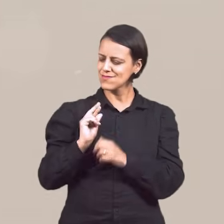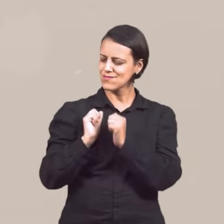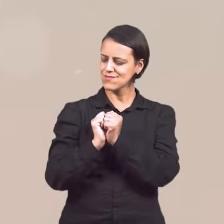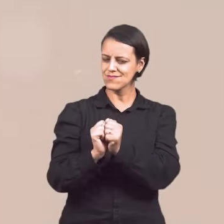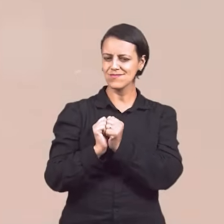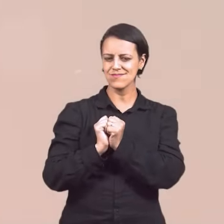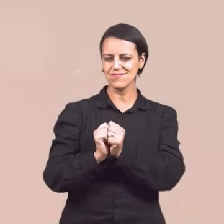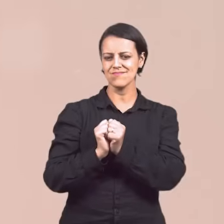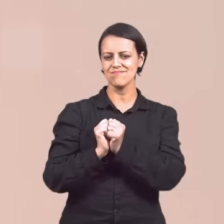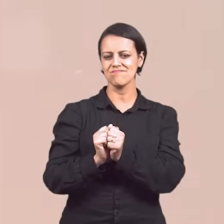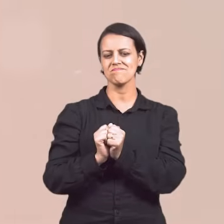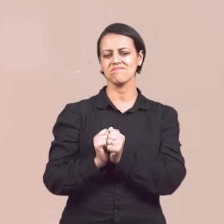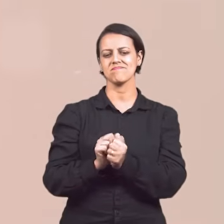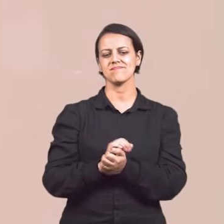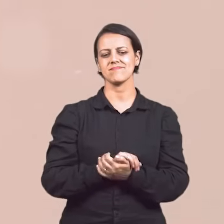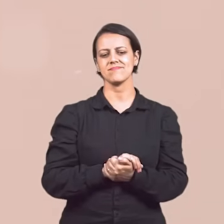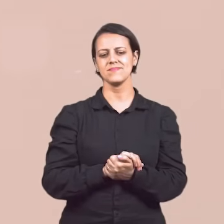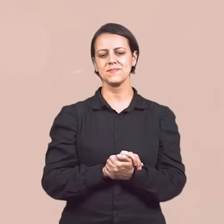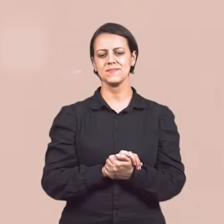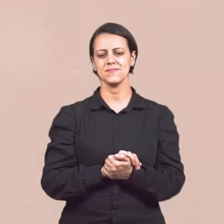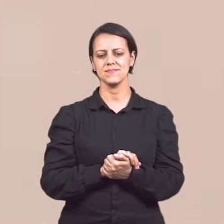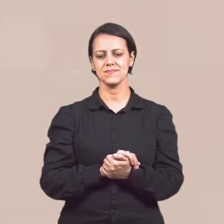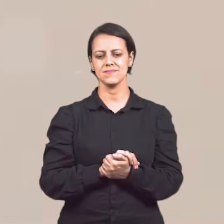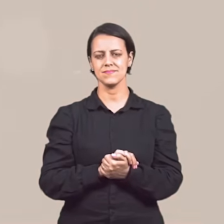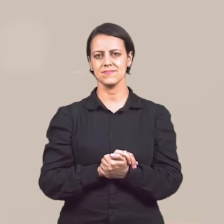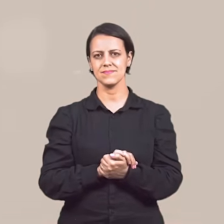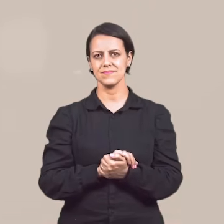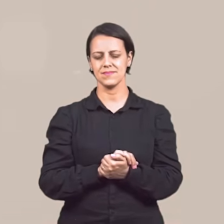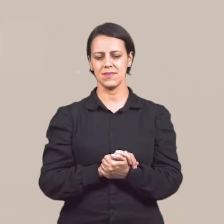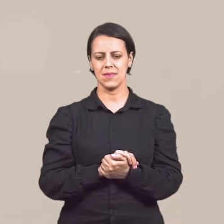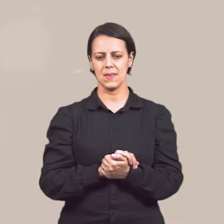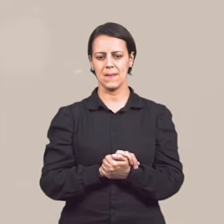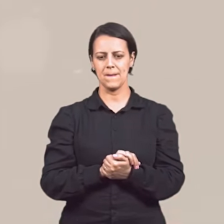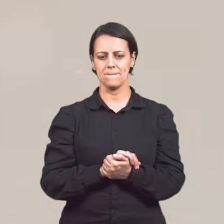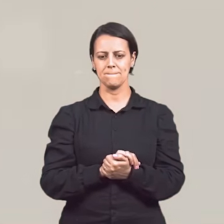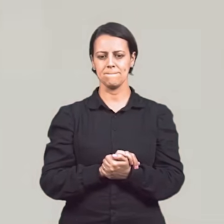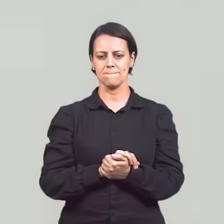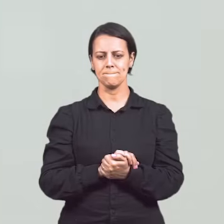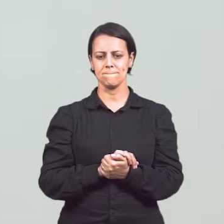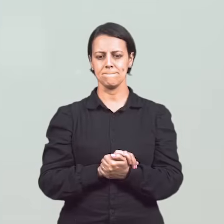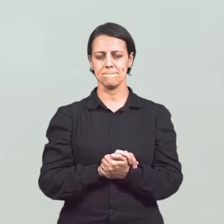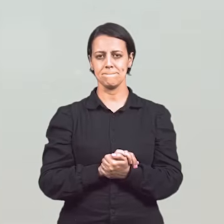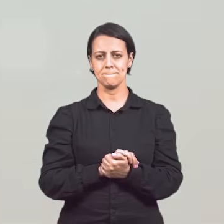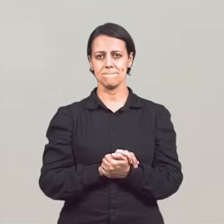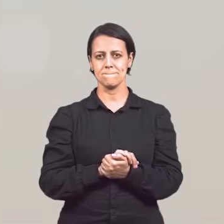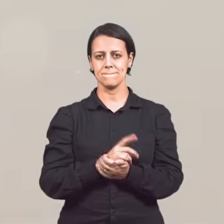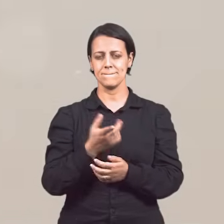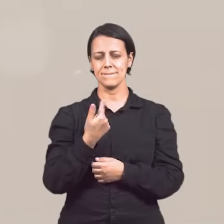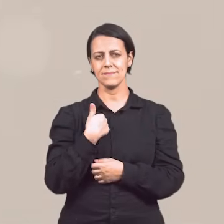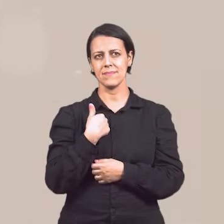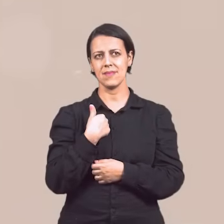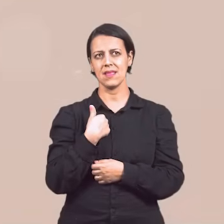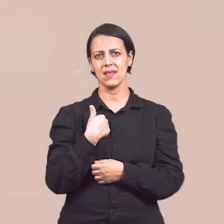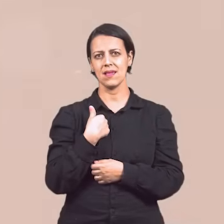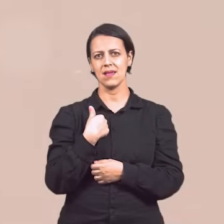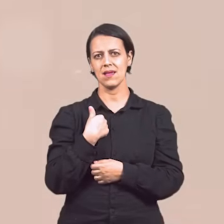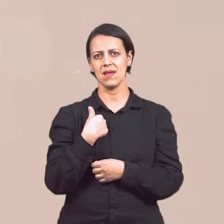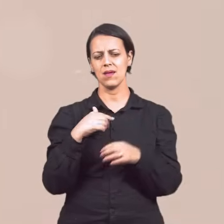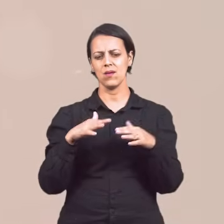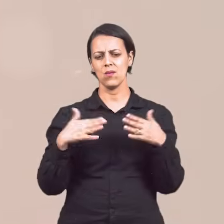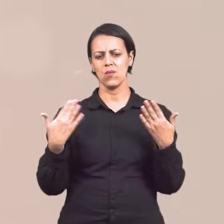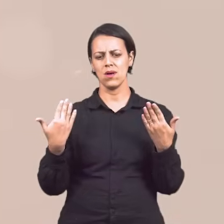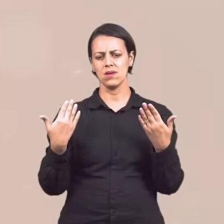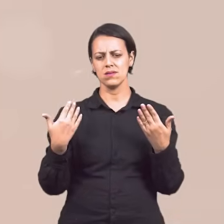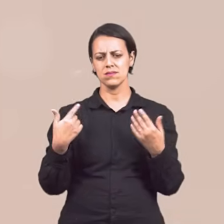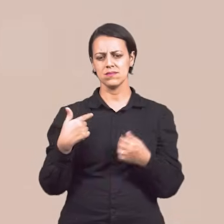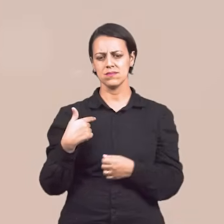Glória a Jesus. Senhor, todo momento, o Senhor está sempre